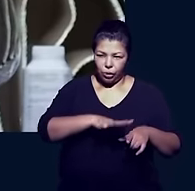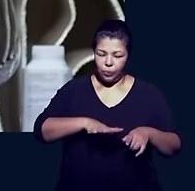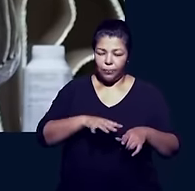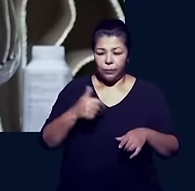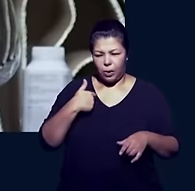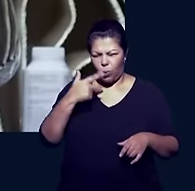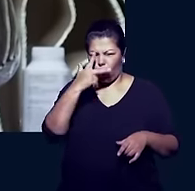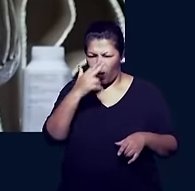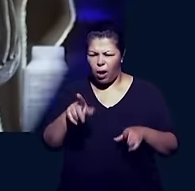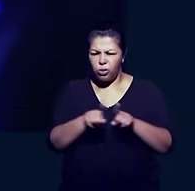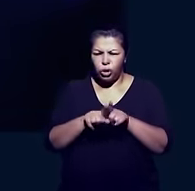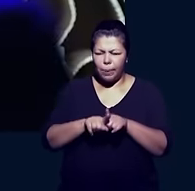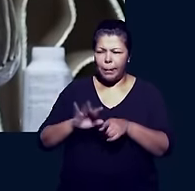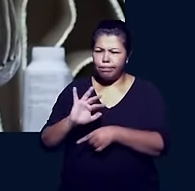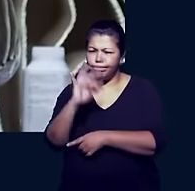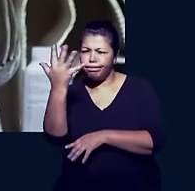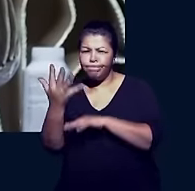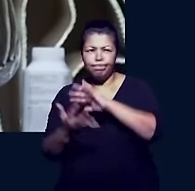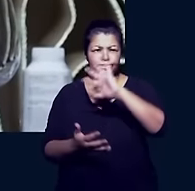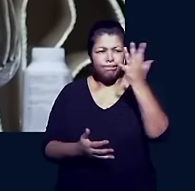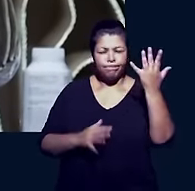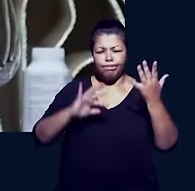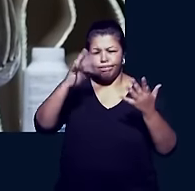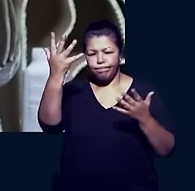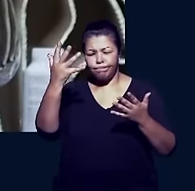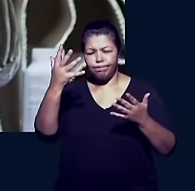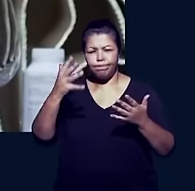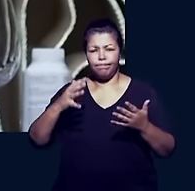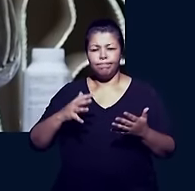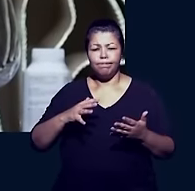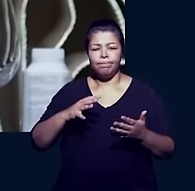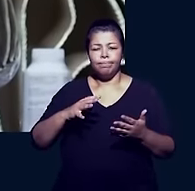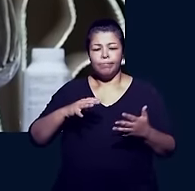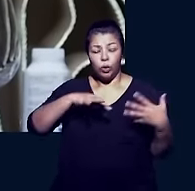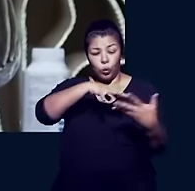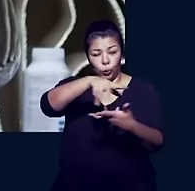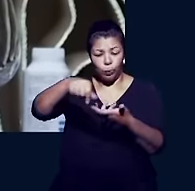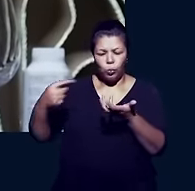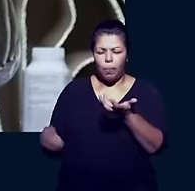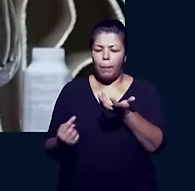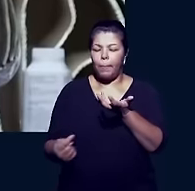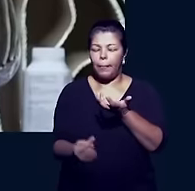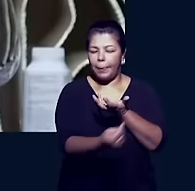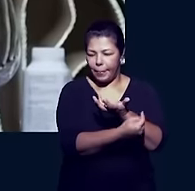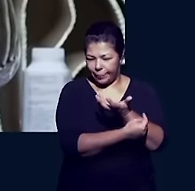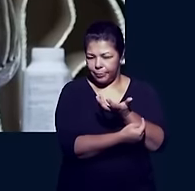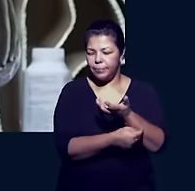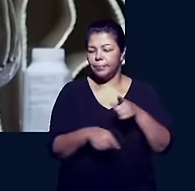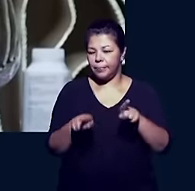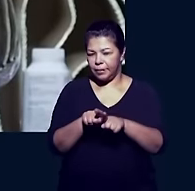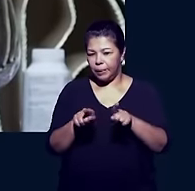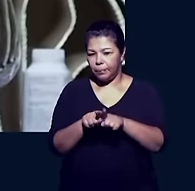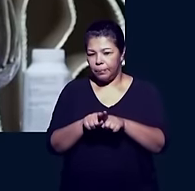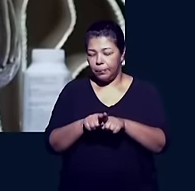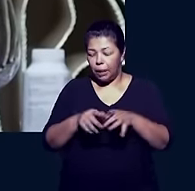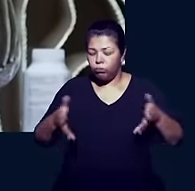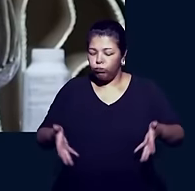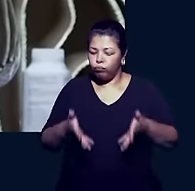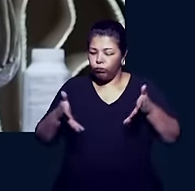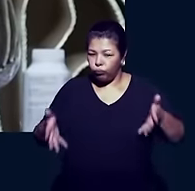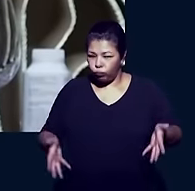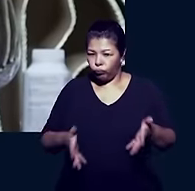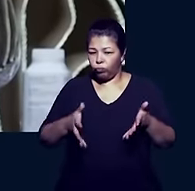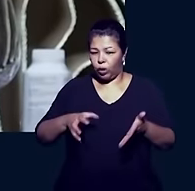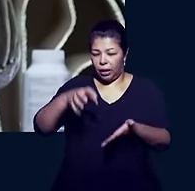eu acho que os eventos geopolíticos recentes que a gente viu né Eh eh eh pelo mundo eles beneficiaram muito a região porque a gente tá num lugar